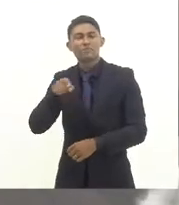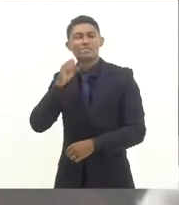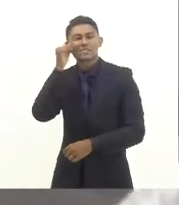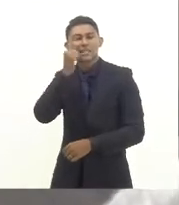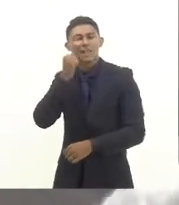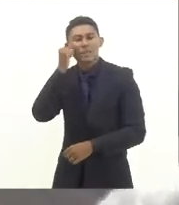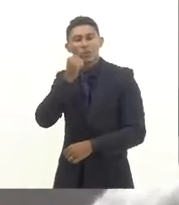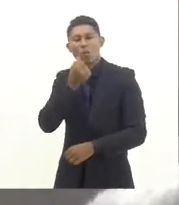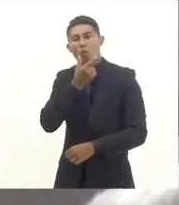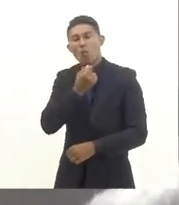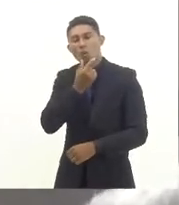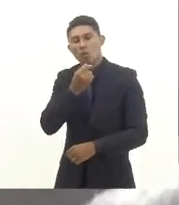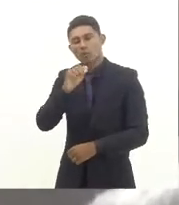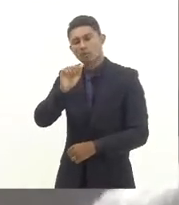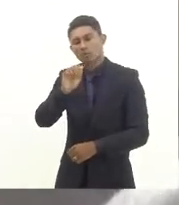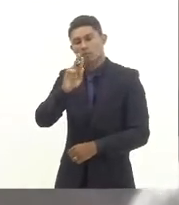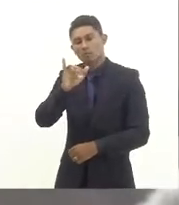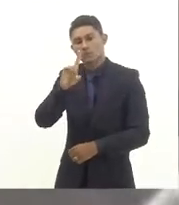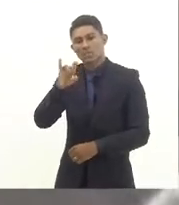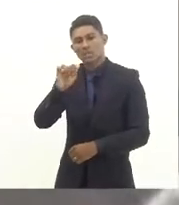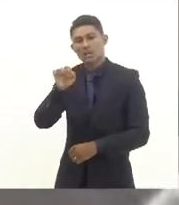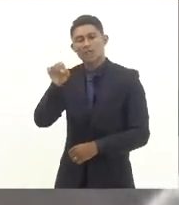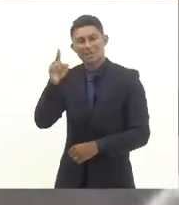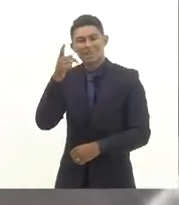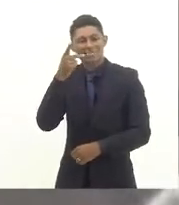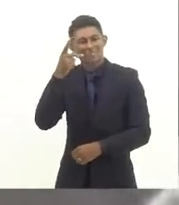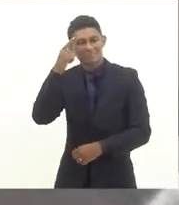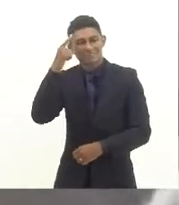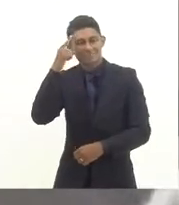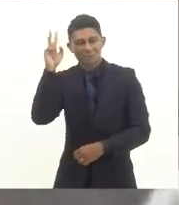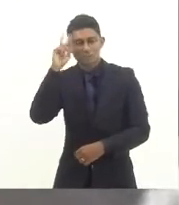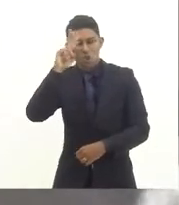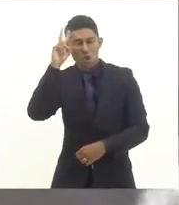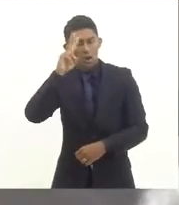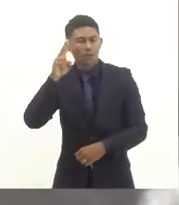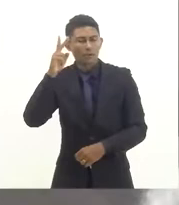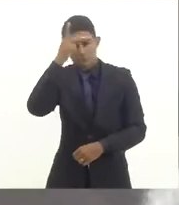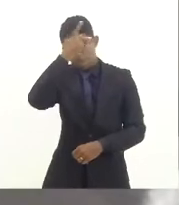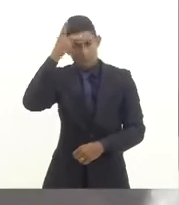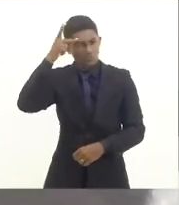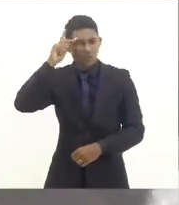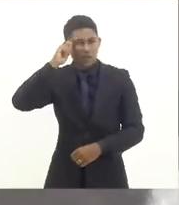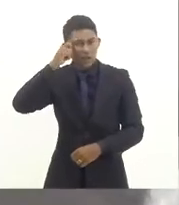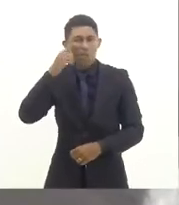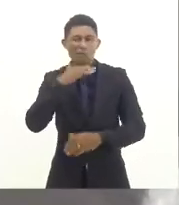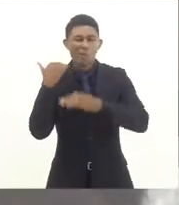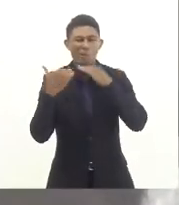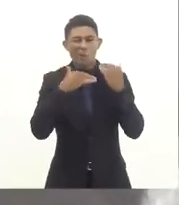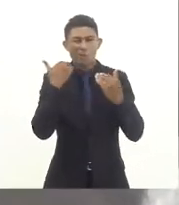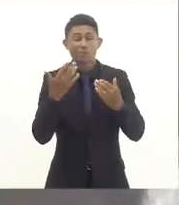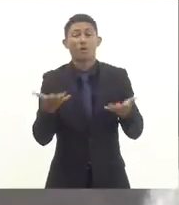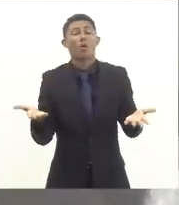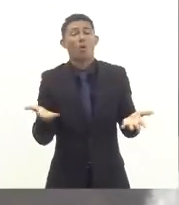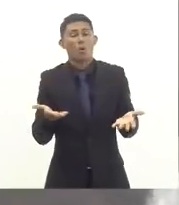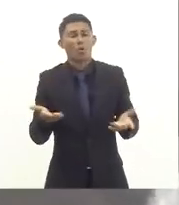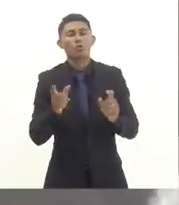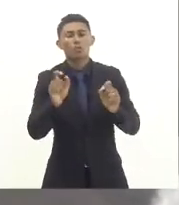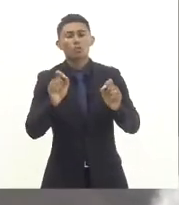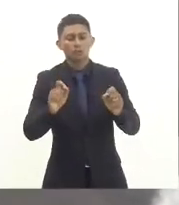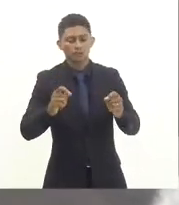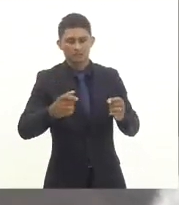Abdias na que falou sobre o genocídio do povo negro e hoje a gente tem Infelizmente uma política de segurança